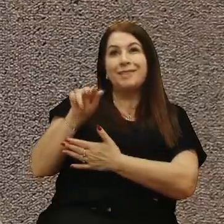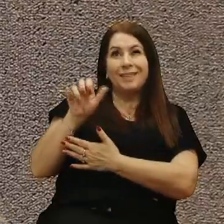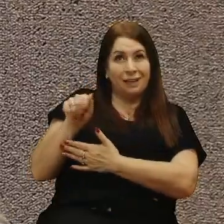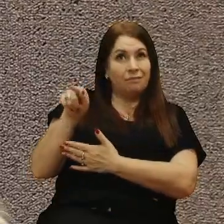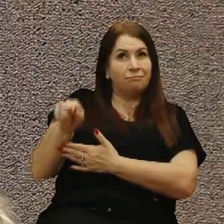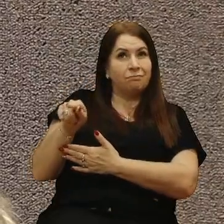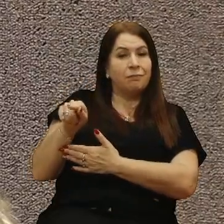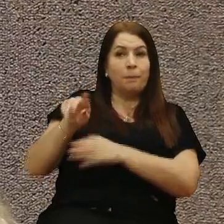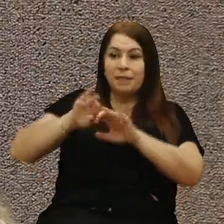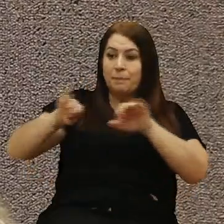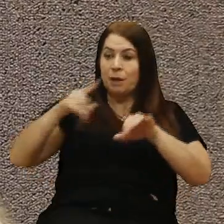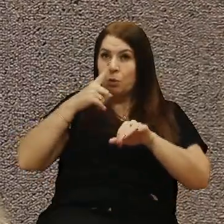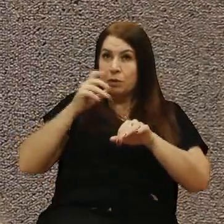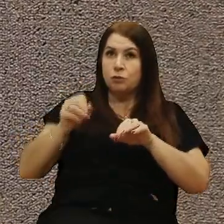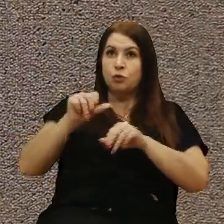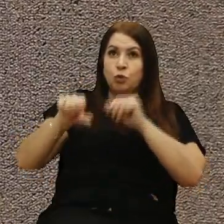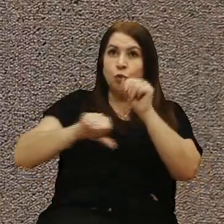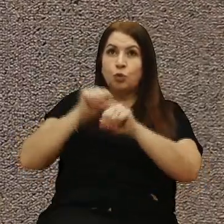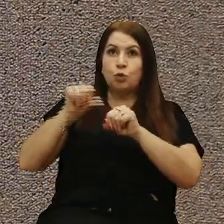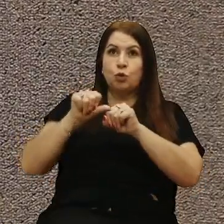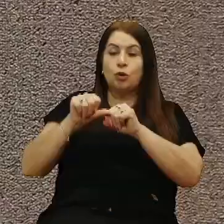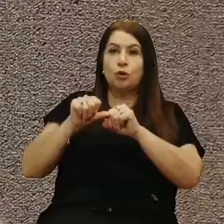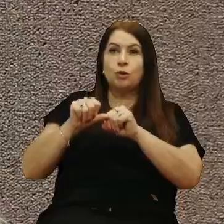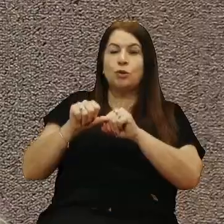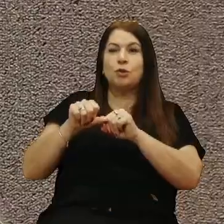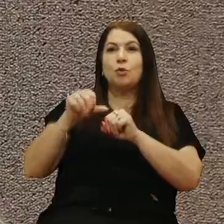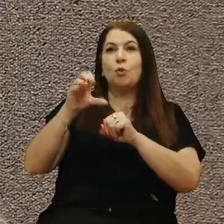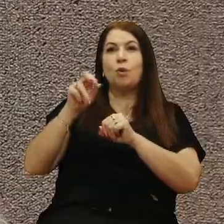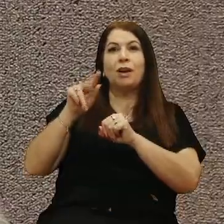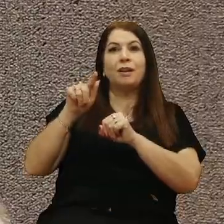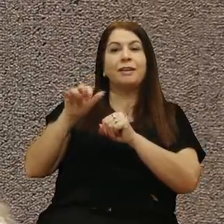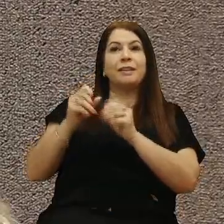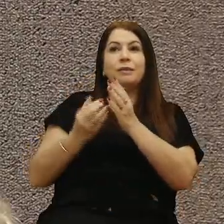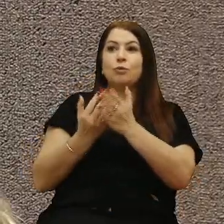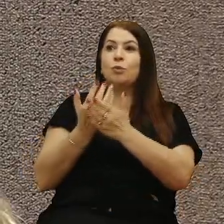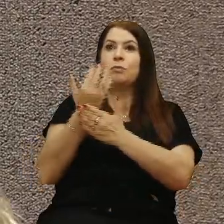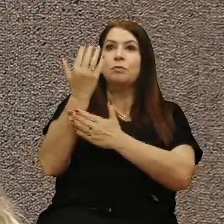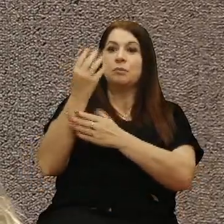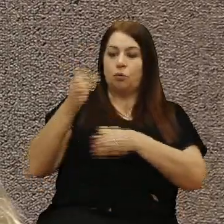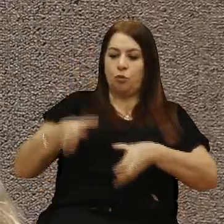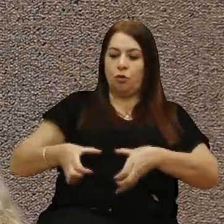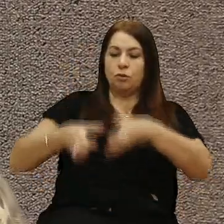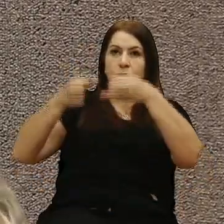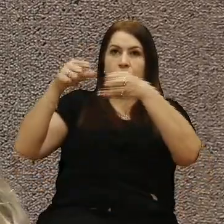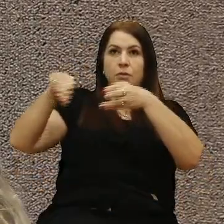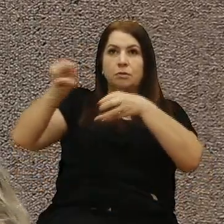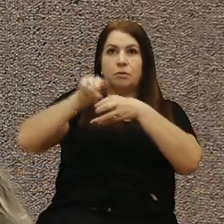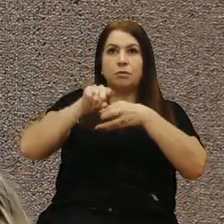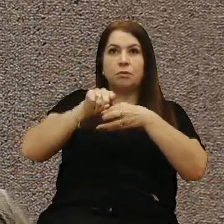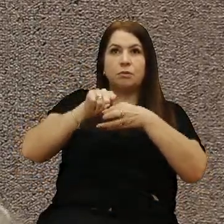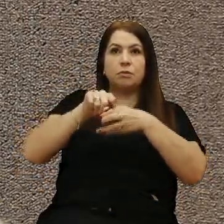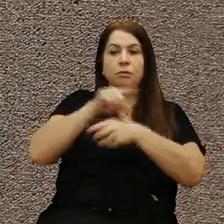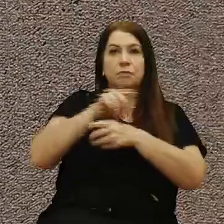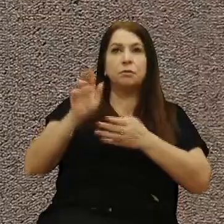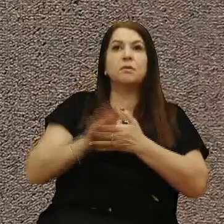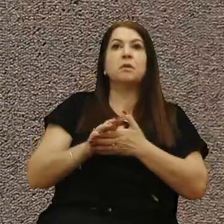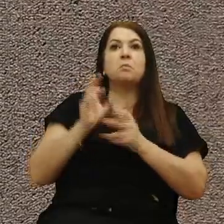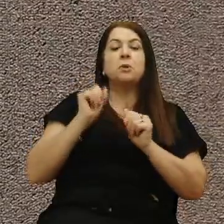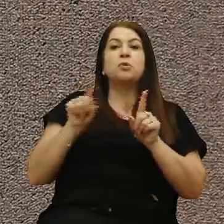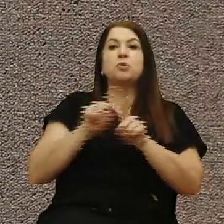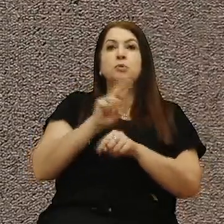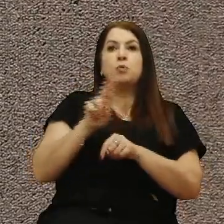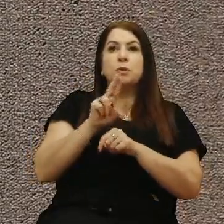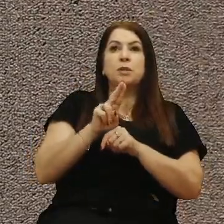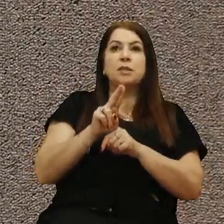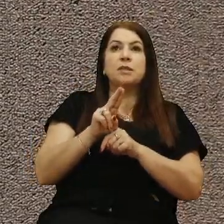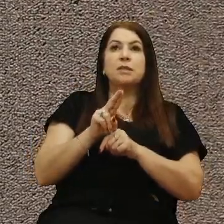para separar o lixo e transformar o lixo orgânico em gás natural engarrafado. Ou seja, em cilindros, que poderiam ser usados